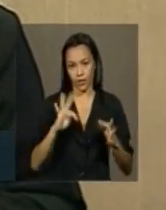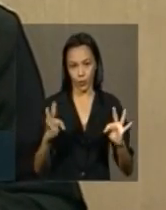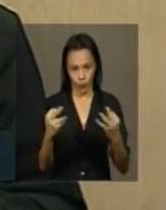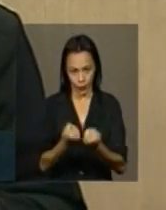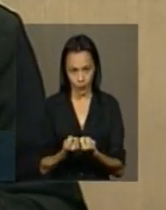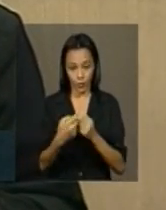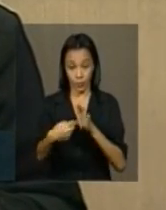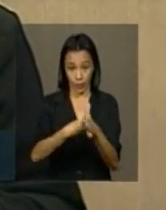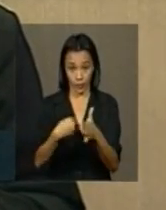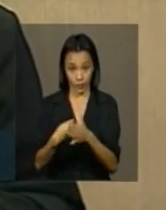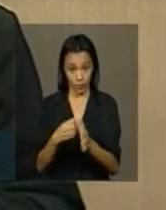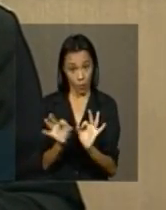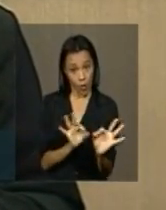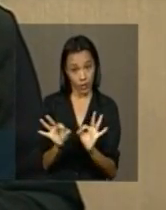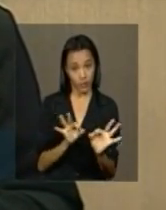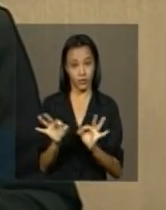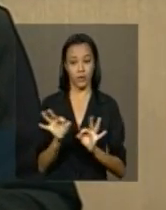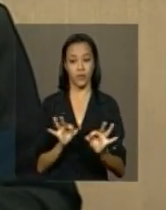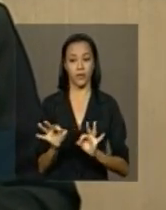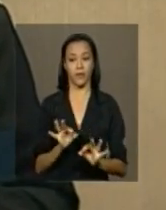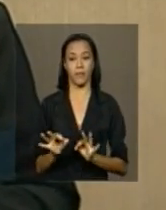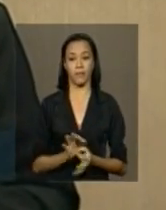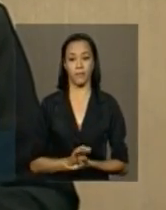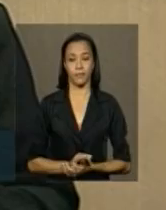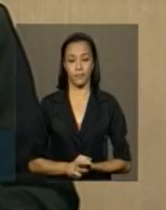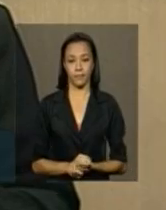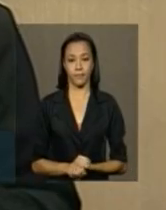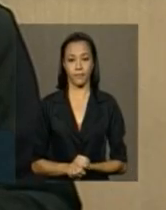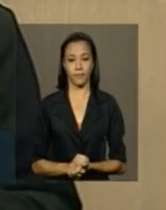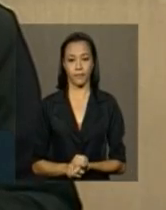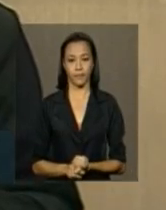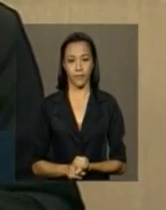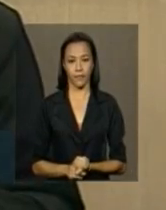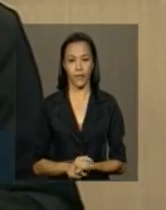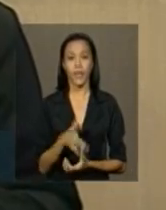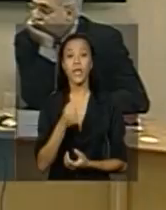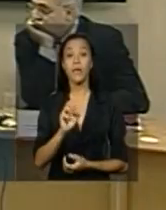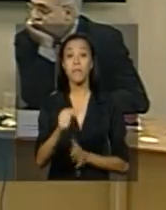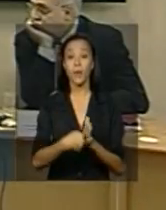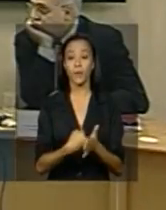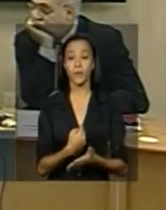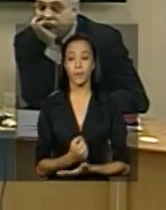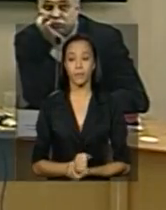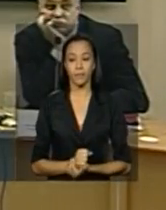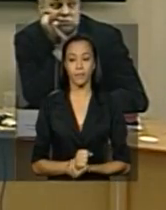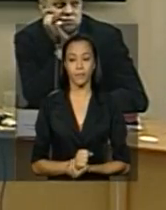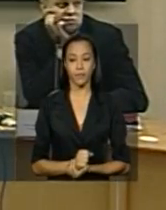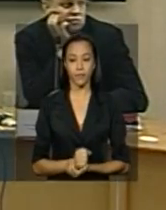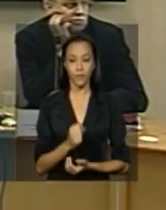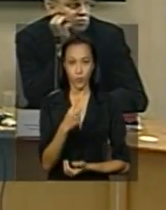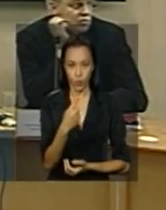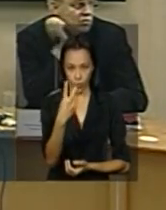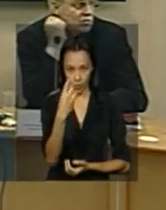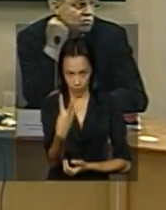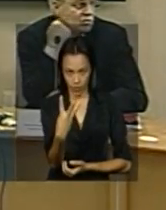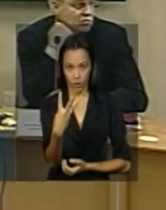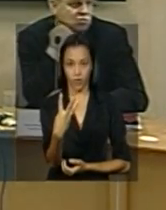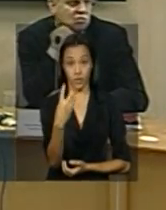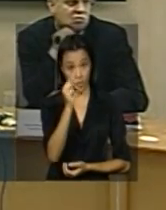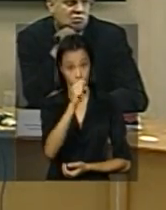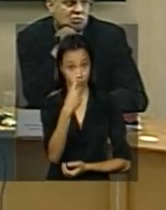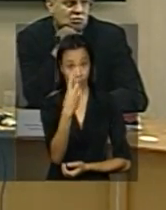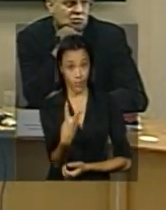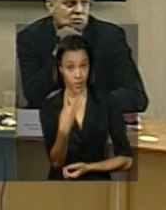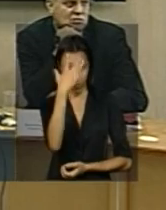todos então pergun quem vai perguntar Levanta a mãozinha do quanto 1 2 3 então